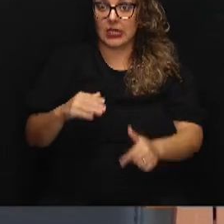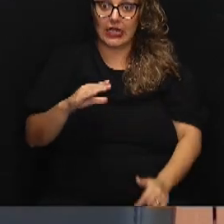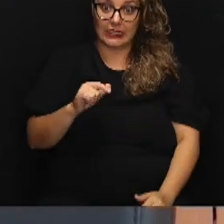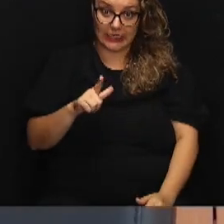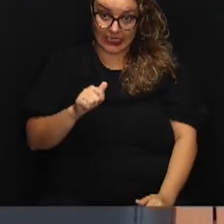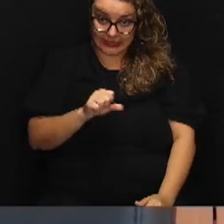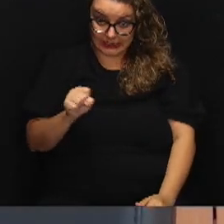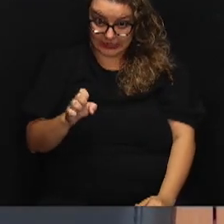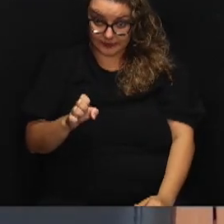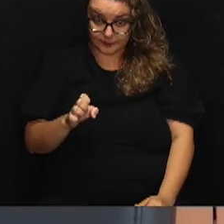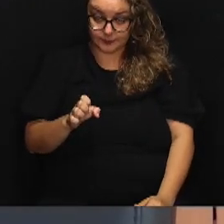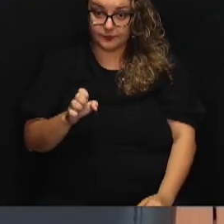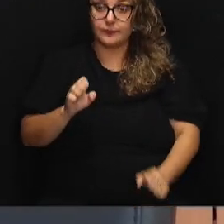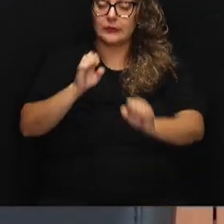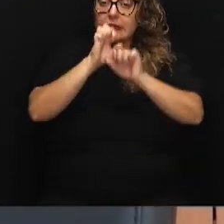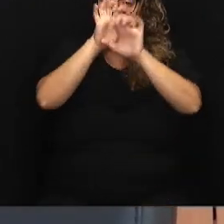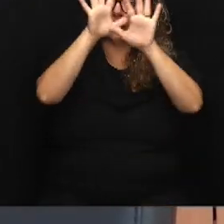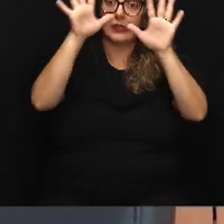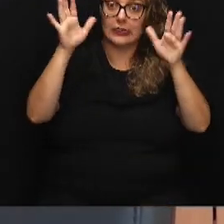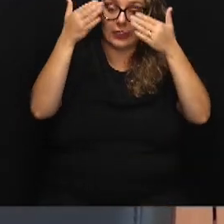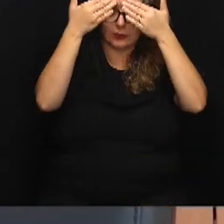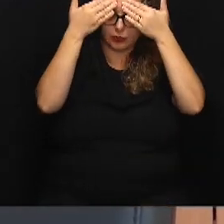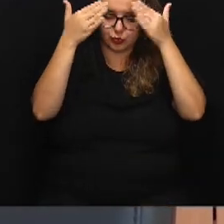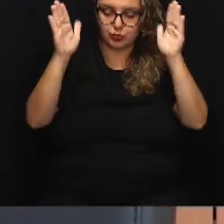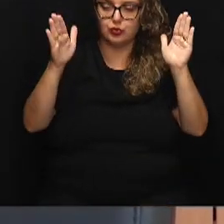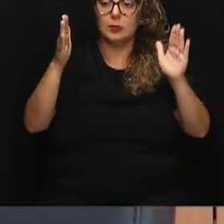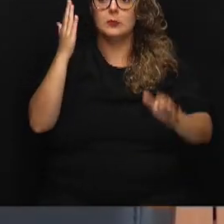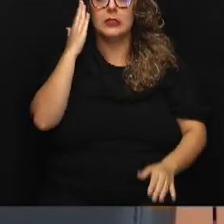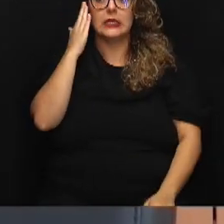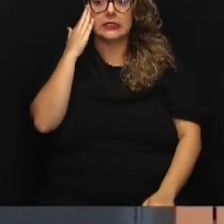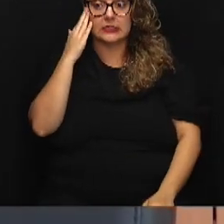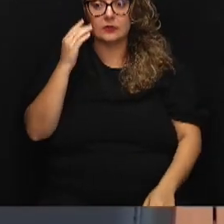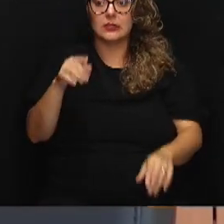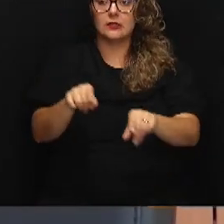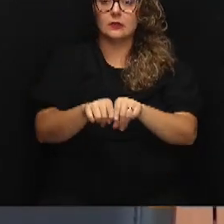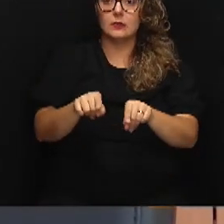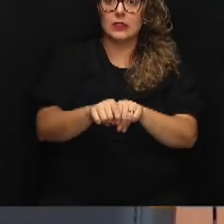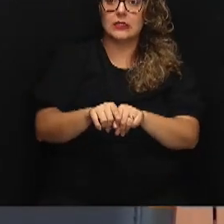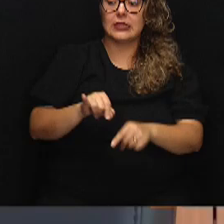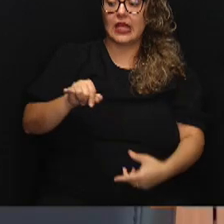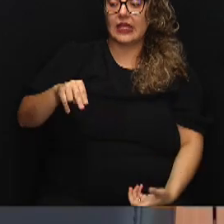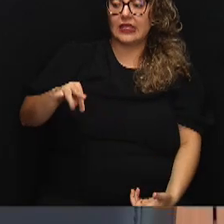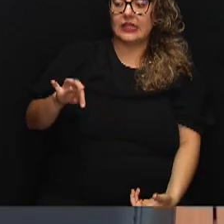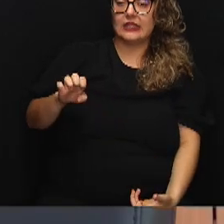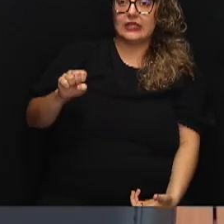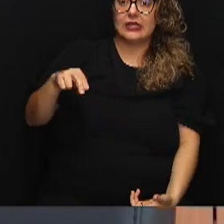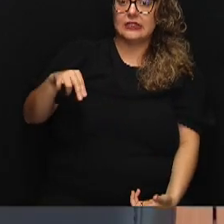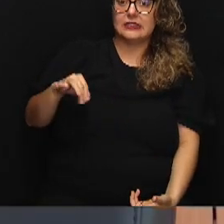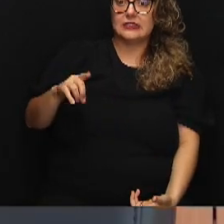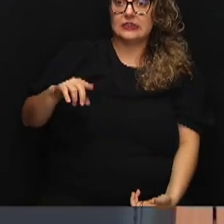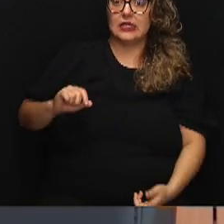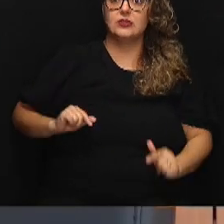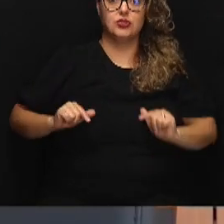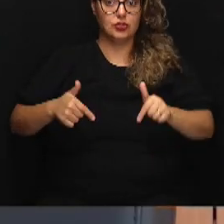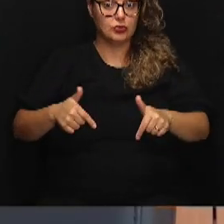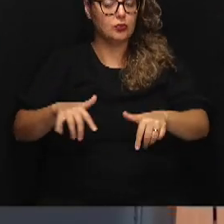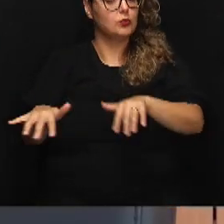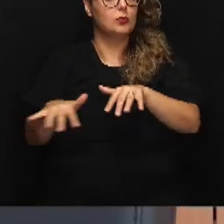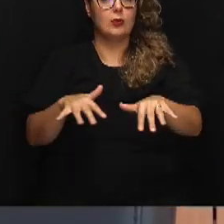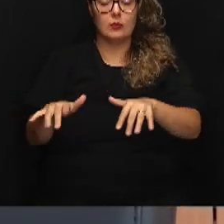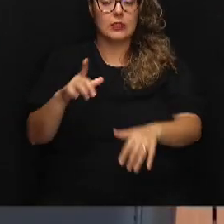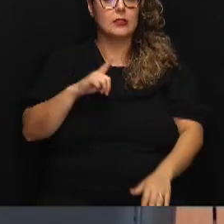ter muito claro para a gente saber, inclusive, da intensidade de luta que a gente tem que ter, de